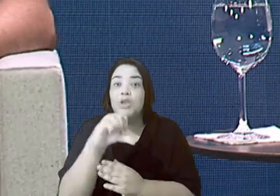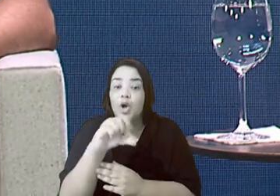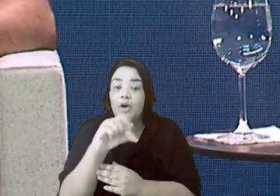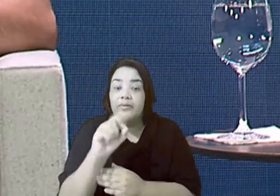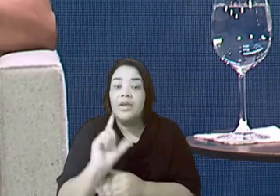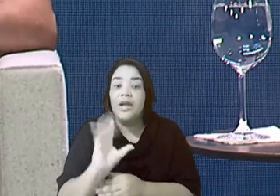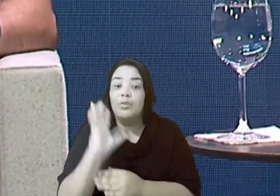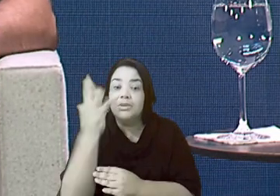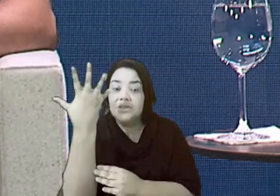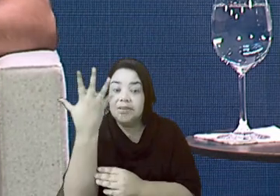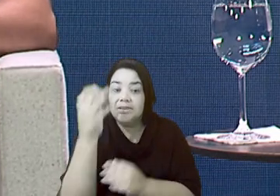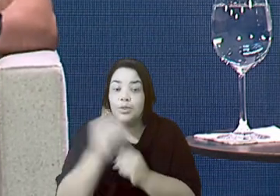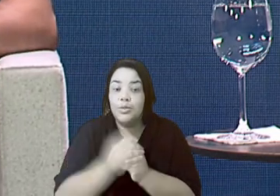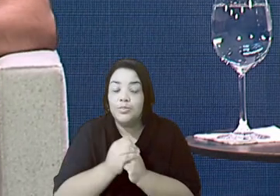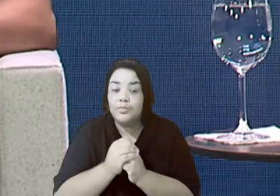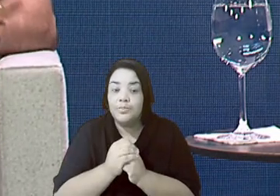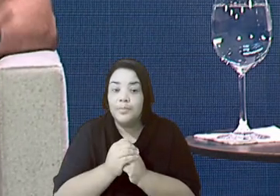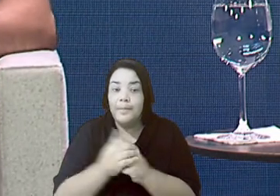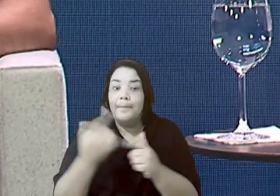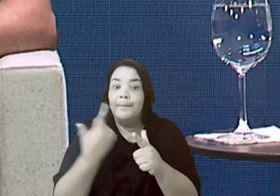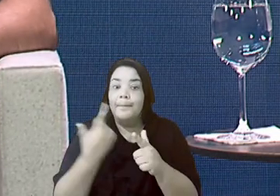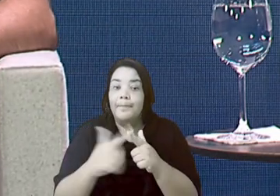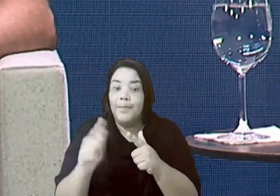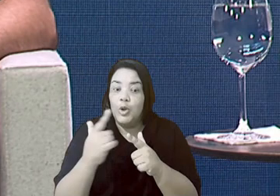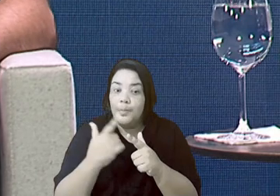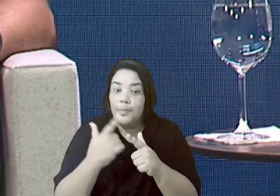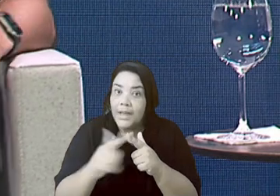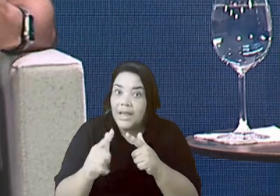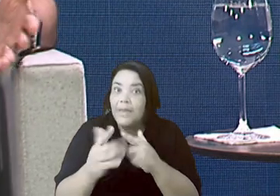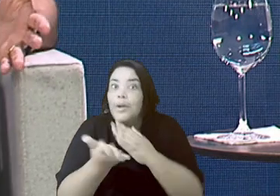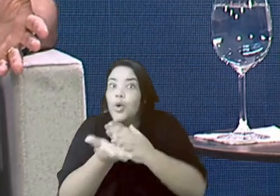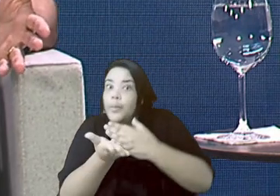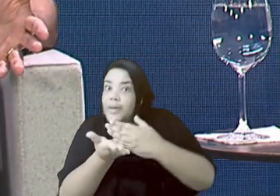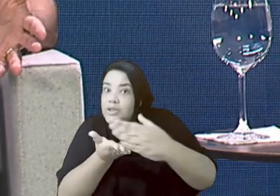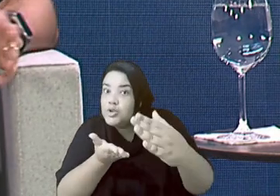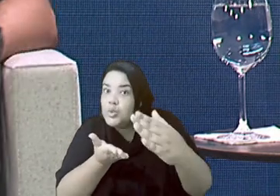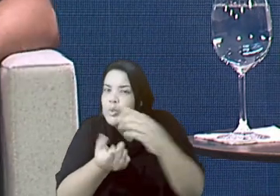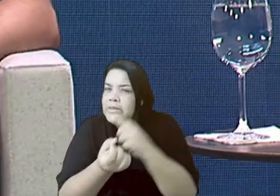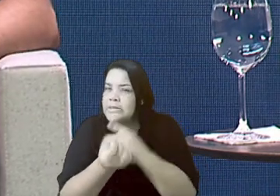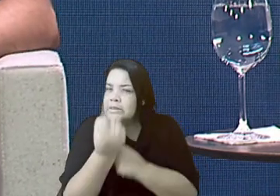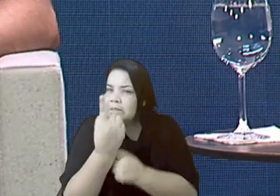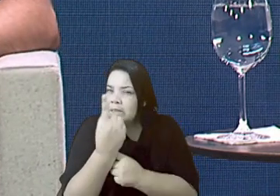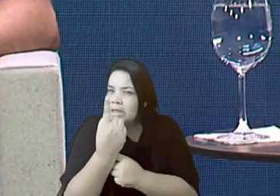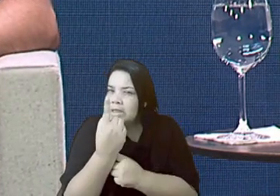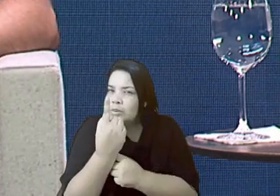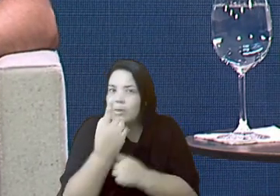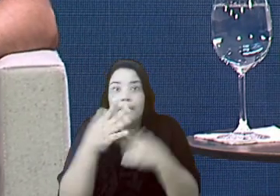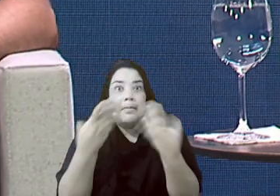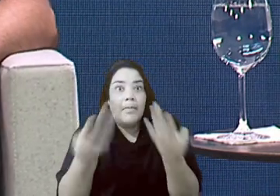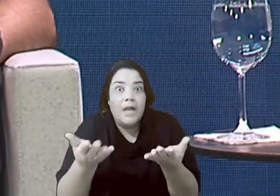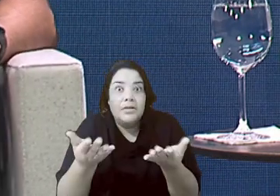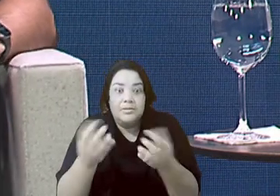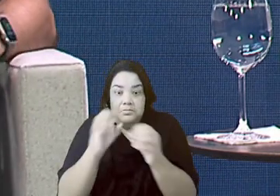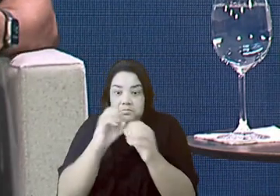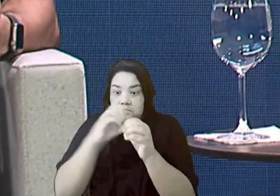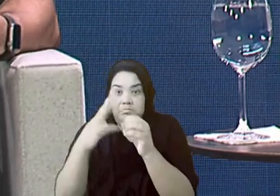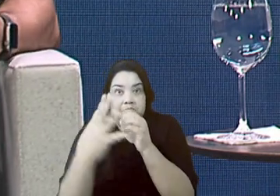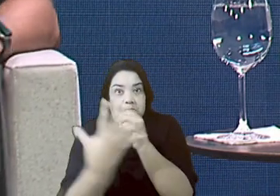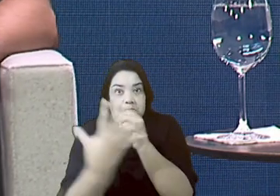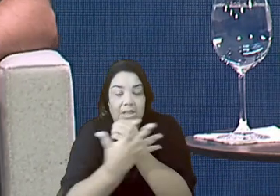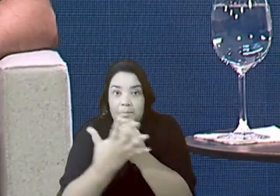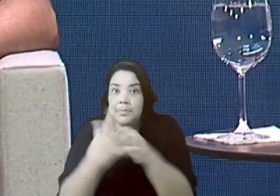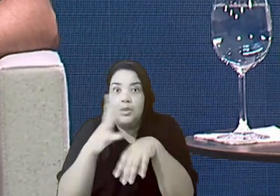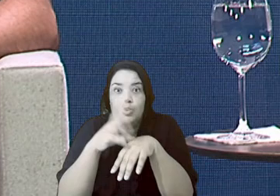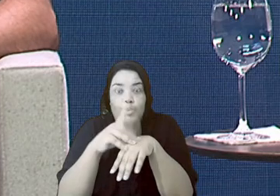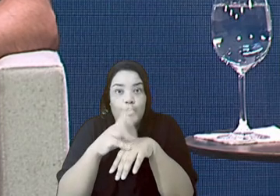a dar algum sinal que aquilo estava esquisito né mas ninguém contava com a pandemia né então fazendo